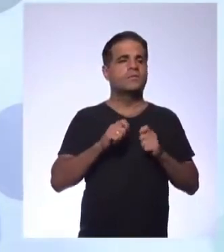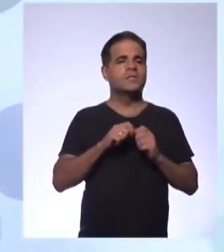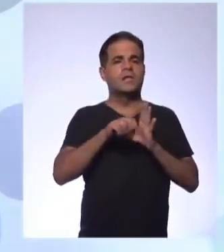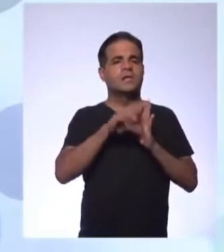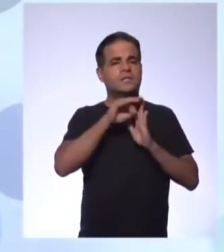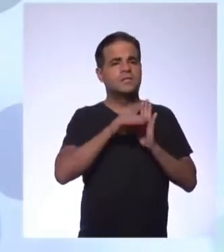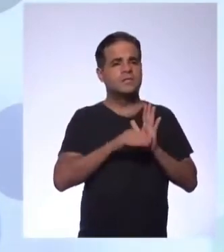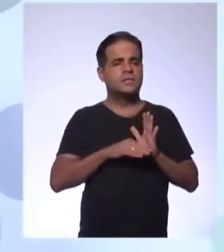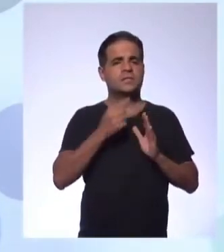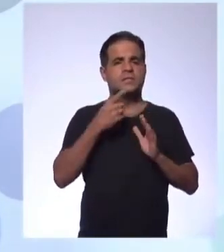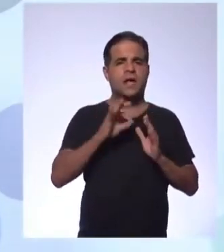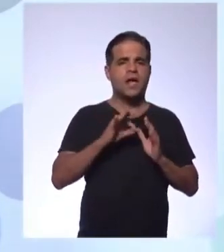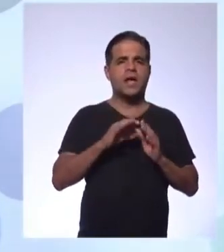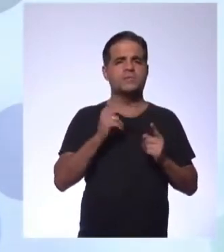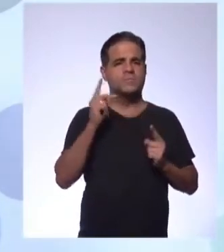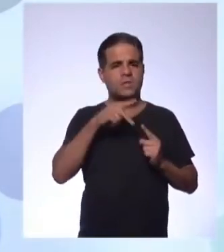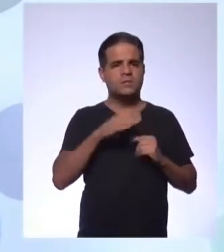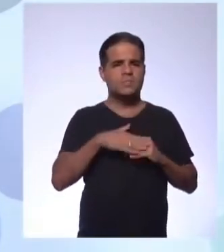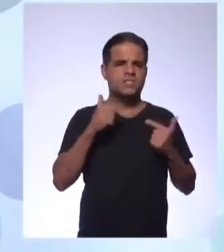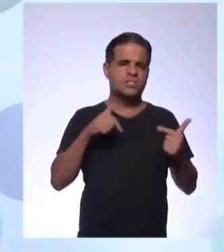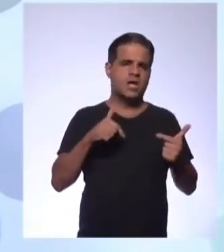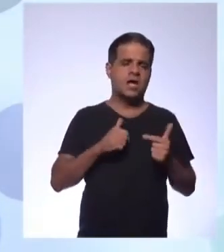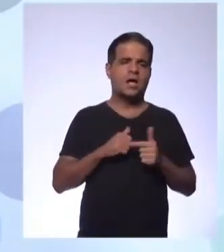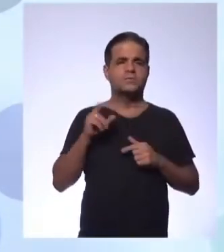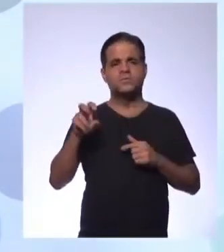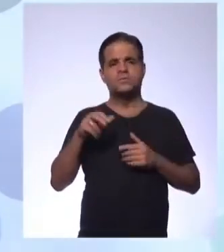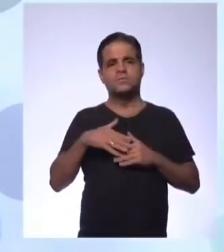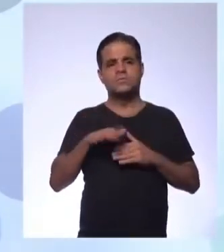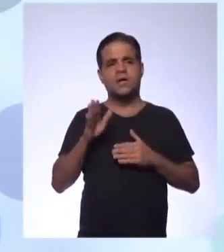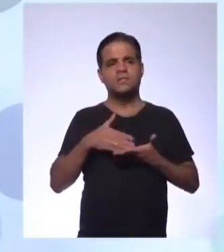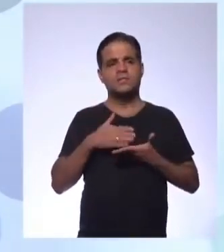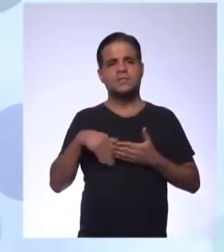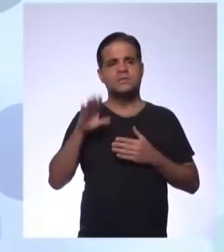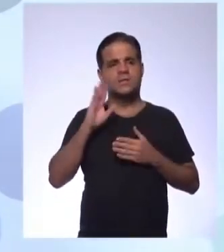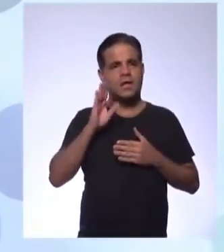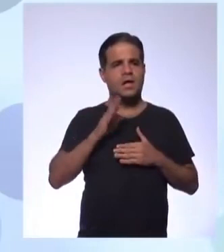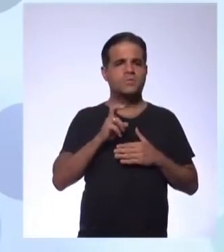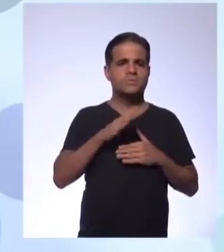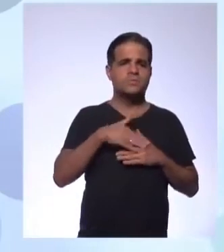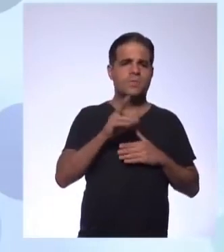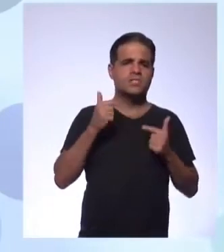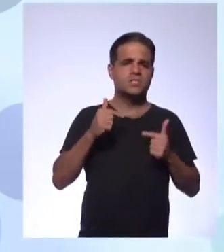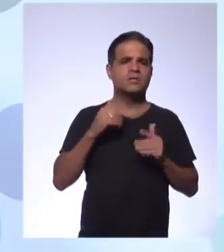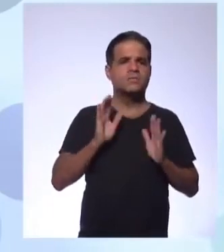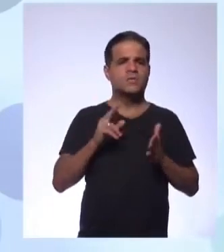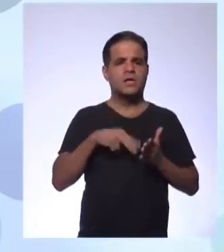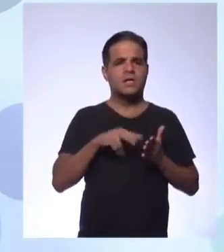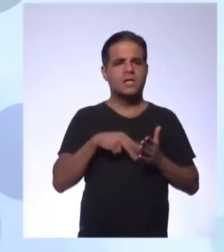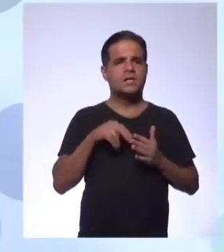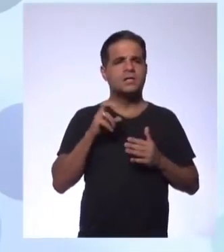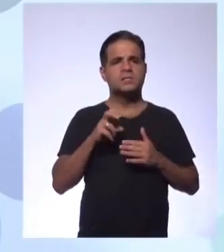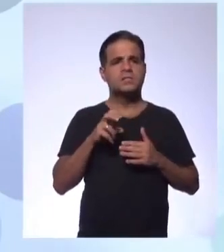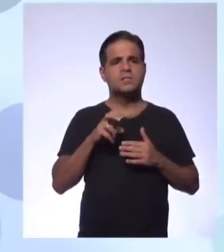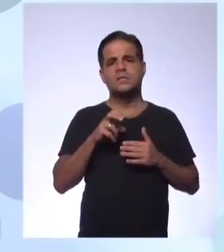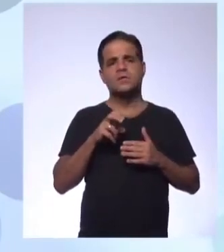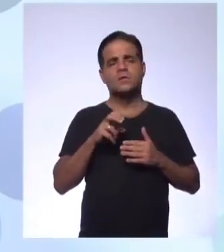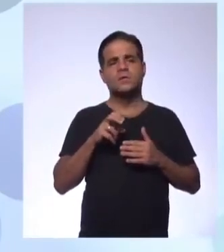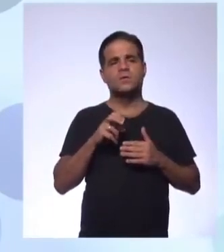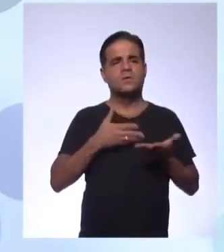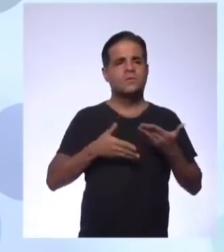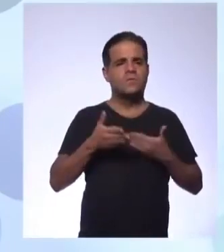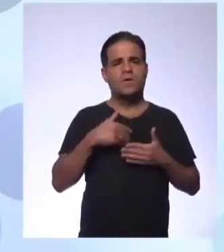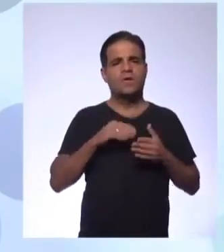os 10 personagens mais chatos, os 5 livros mais legais, os 5 mais chatos que eu já li, os 5 livros que